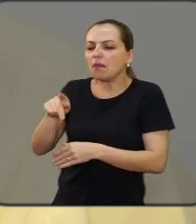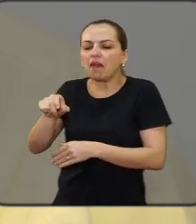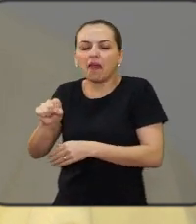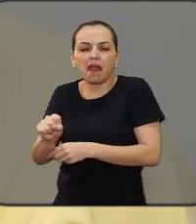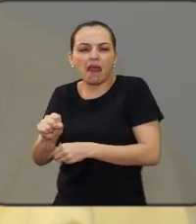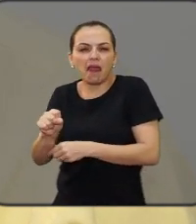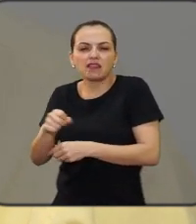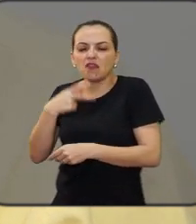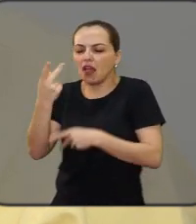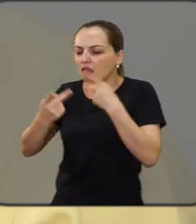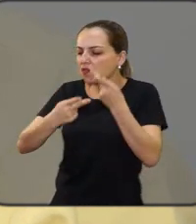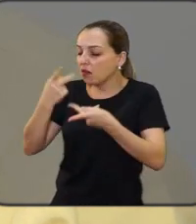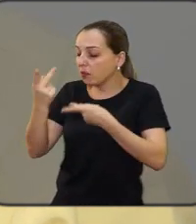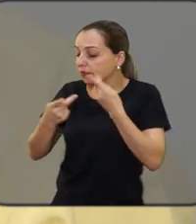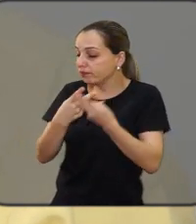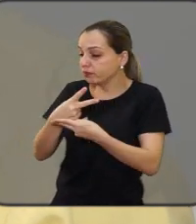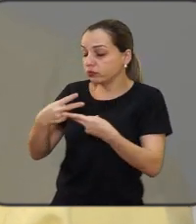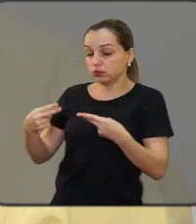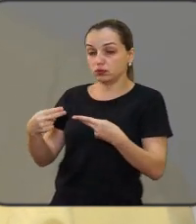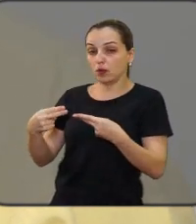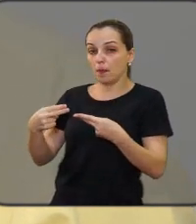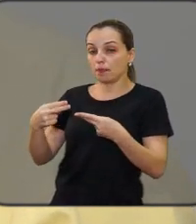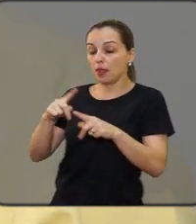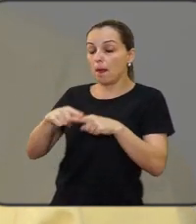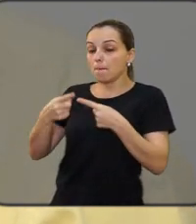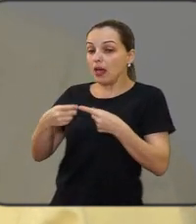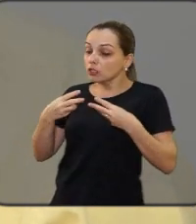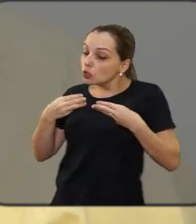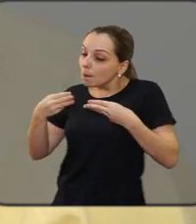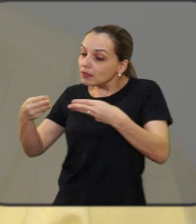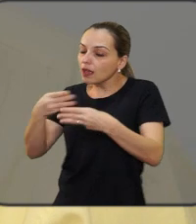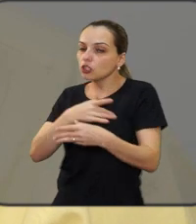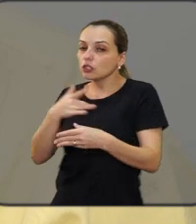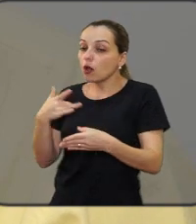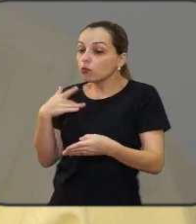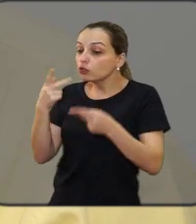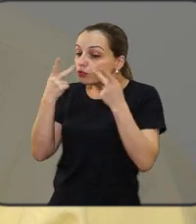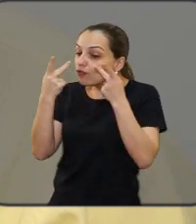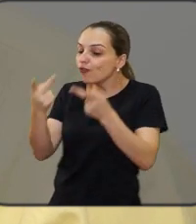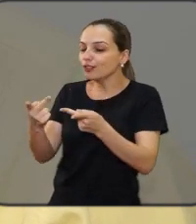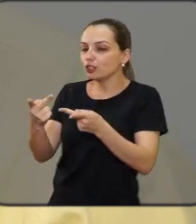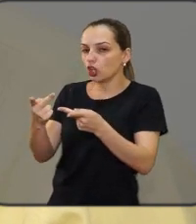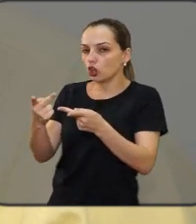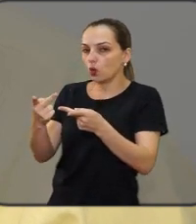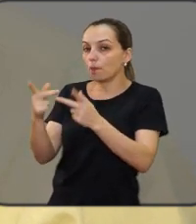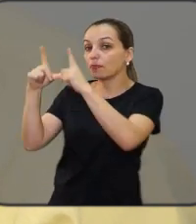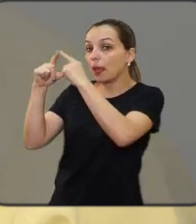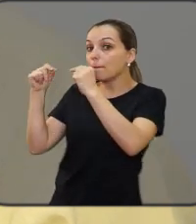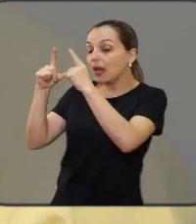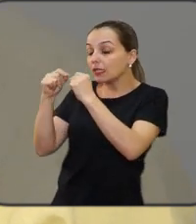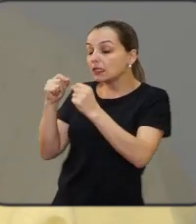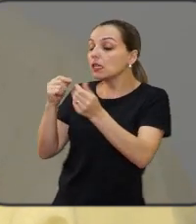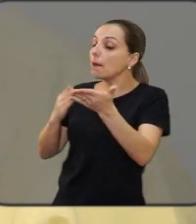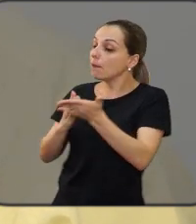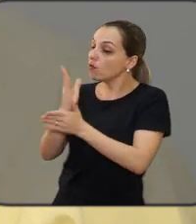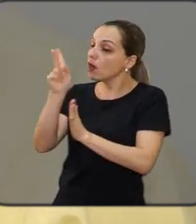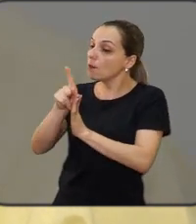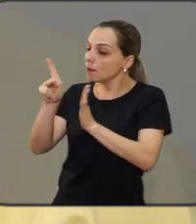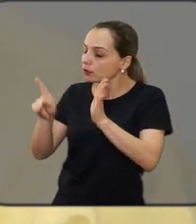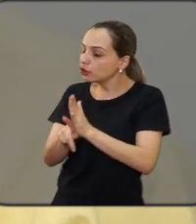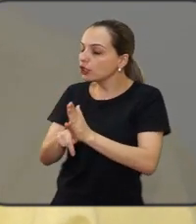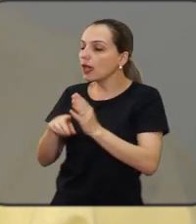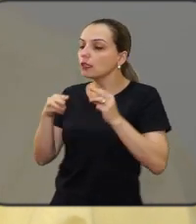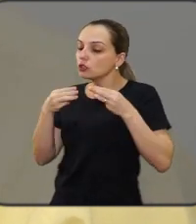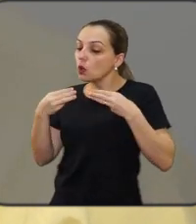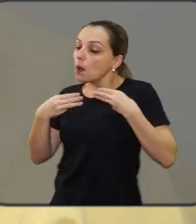podia, falaram um monte de coisa. E o Ministério da Saúde veio aí. Nós fomos em Brasília aprovar esse projeto. O